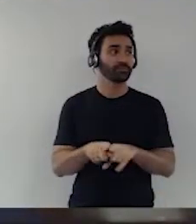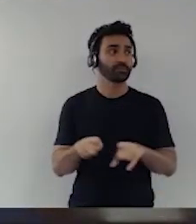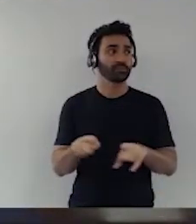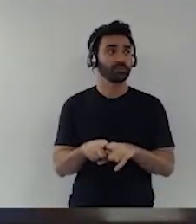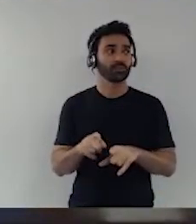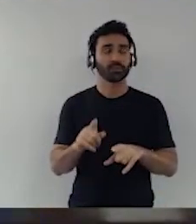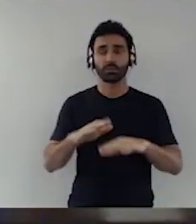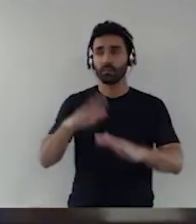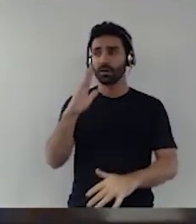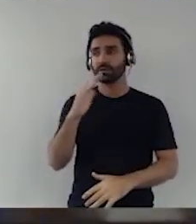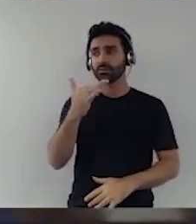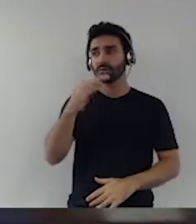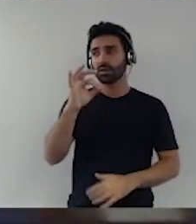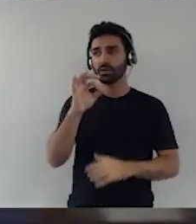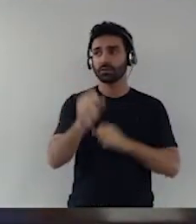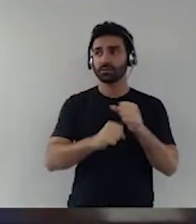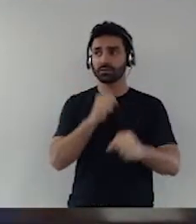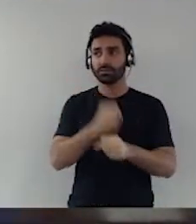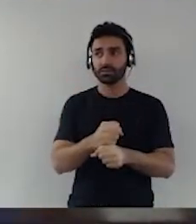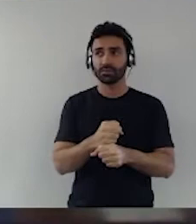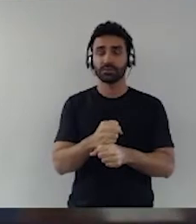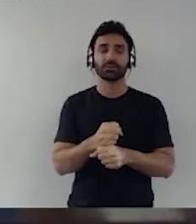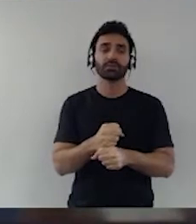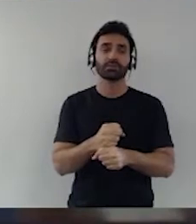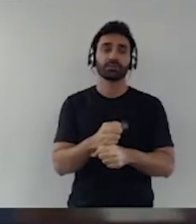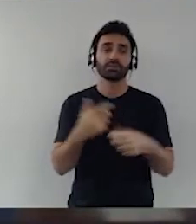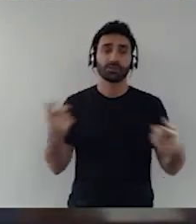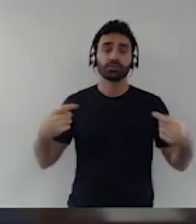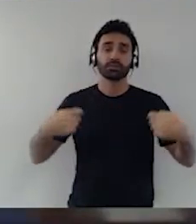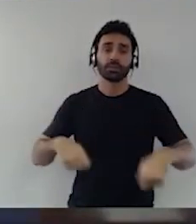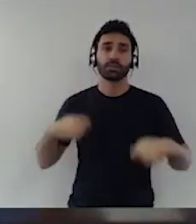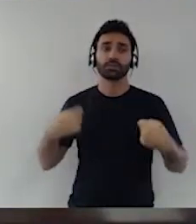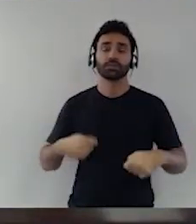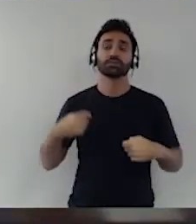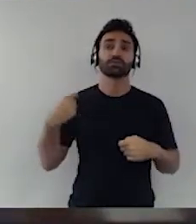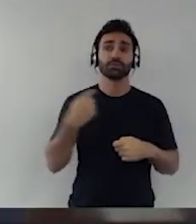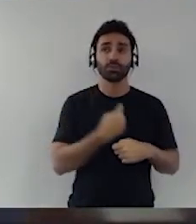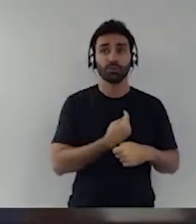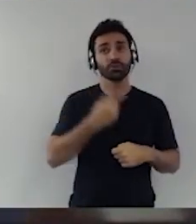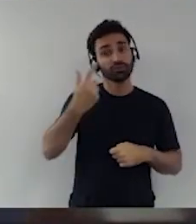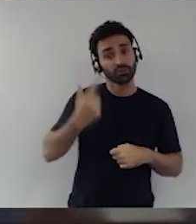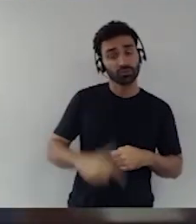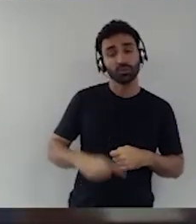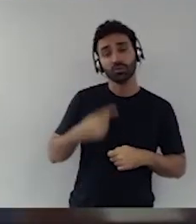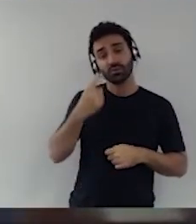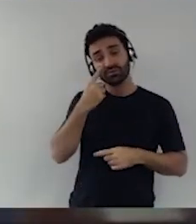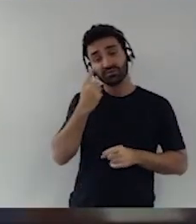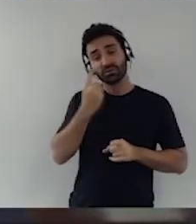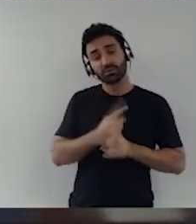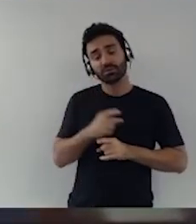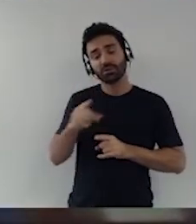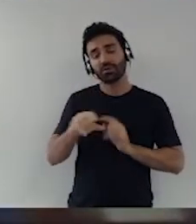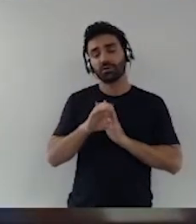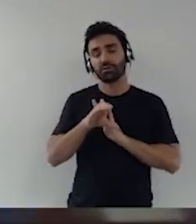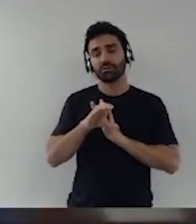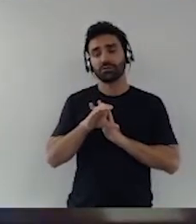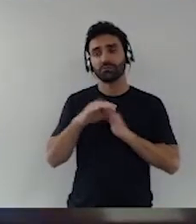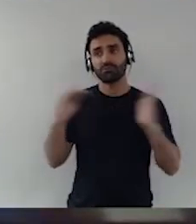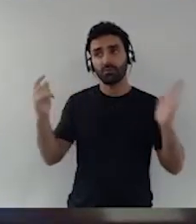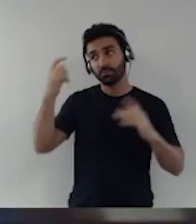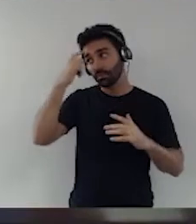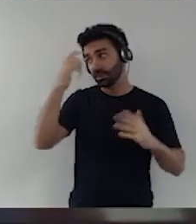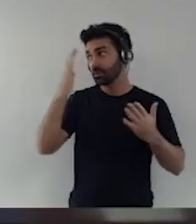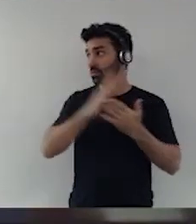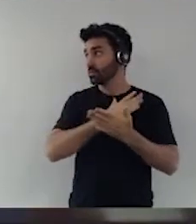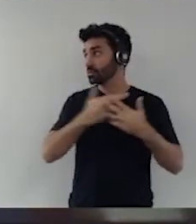mais de 10 anos atrás, ela passa por essa necessidade de nós revisitarmos esse conceito. E aí pensarmos algumas coisas,